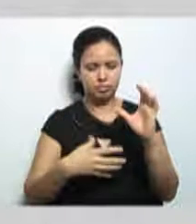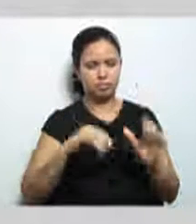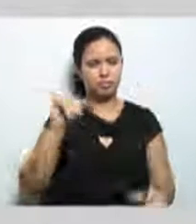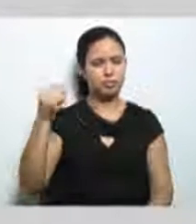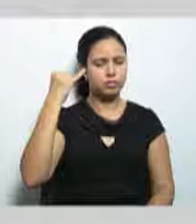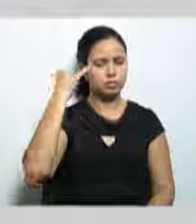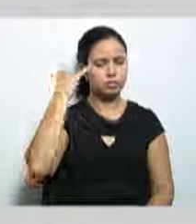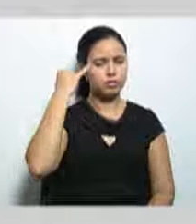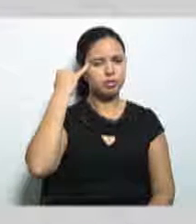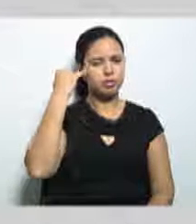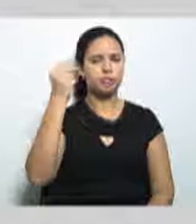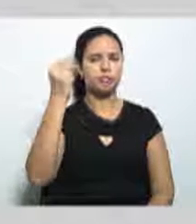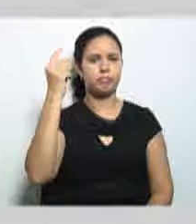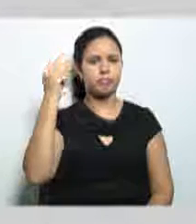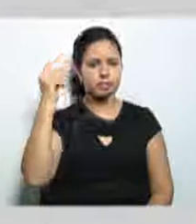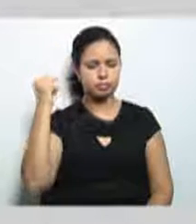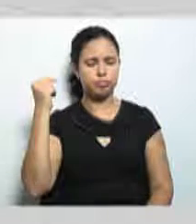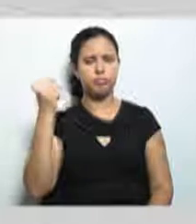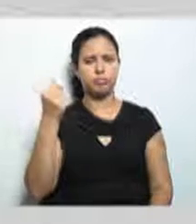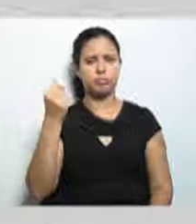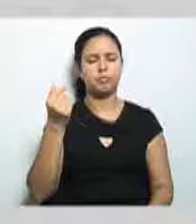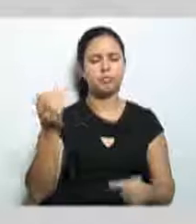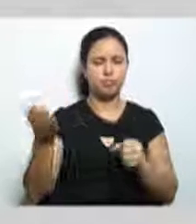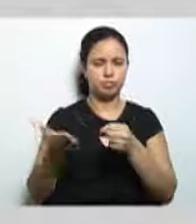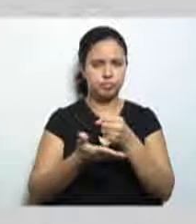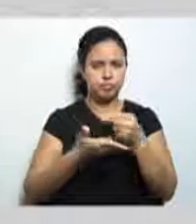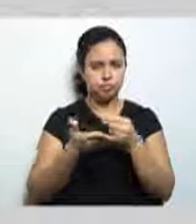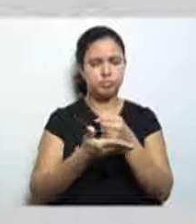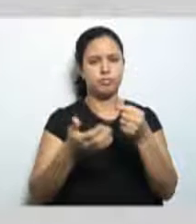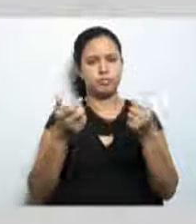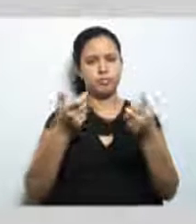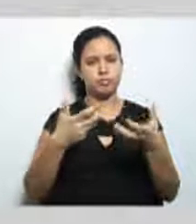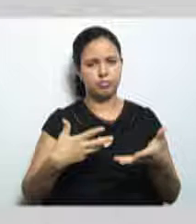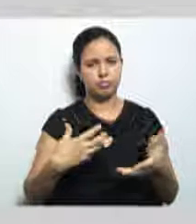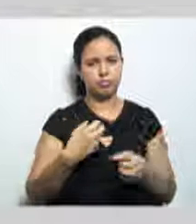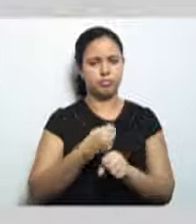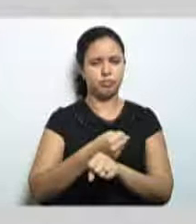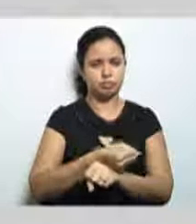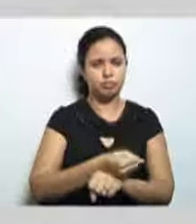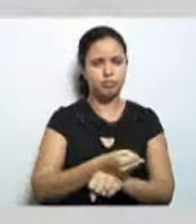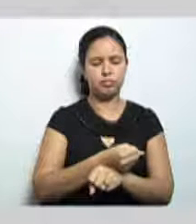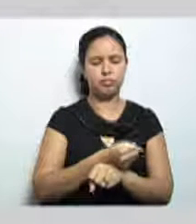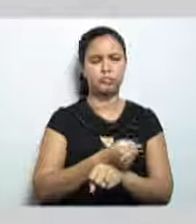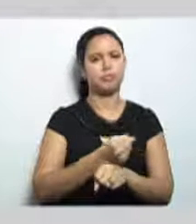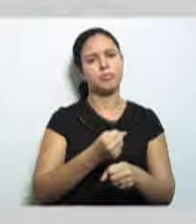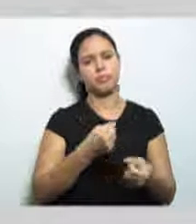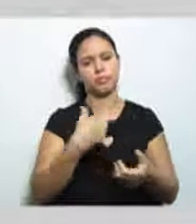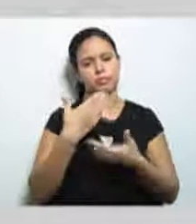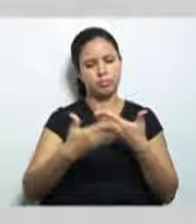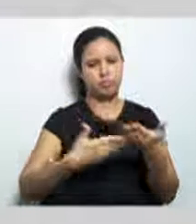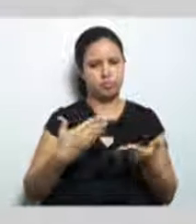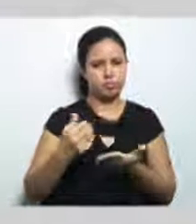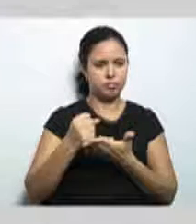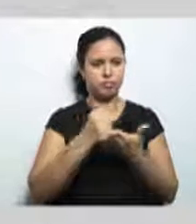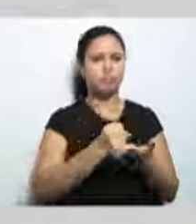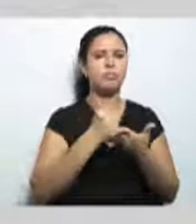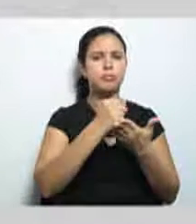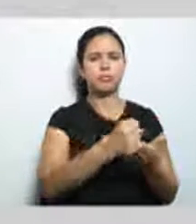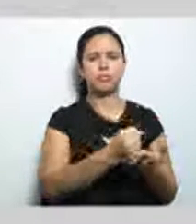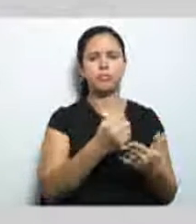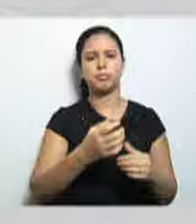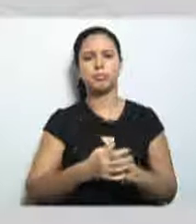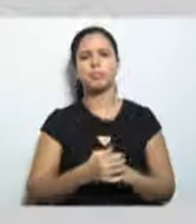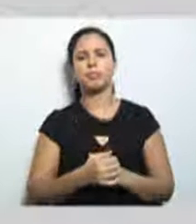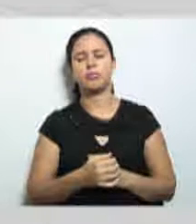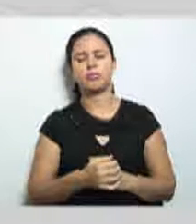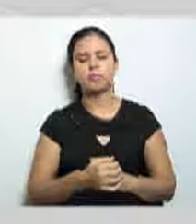né? Baseado nas relações servis. Tudo isso a gente já falou, professor. Vamos avançar aqui para a mudança na ideia